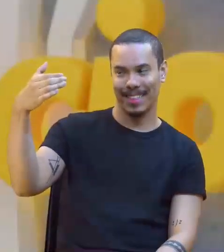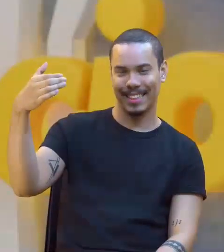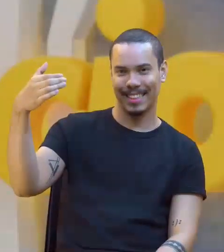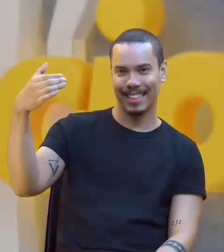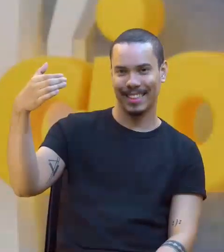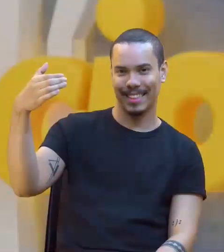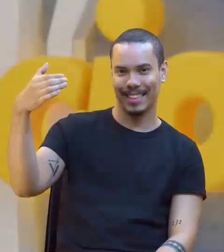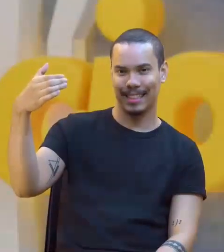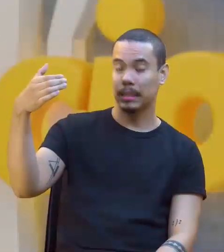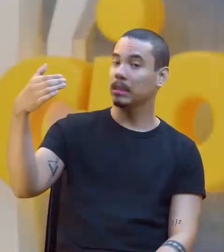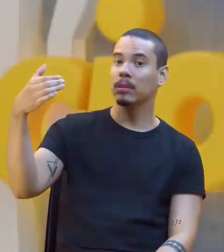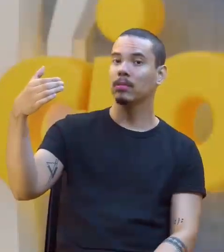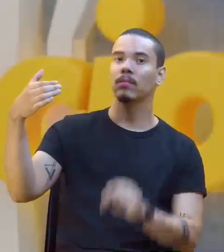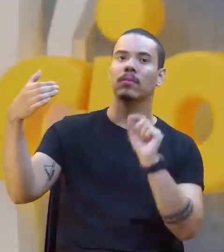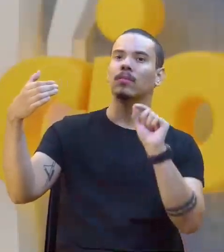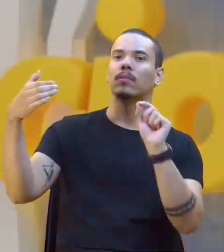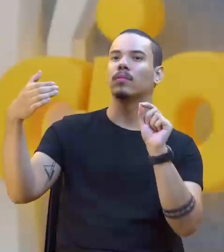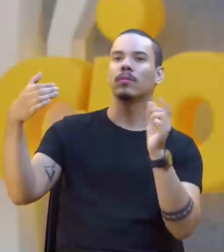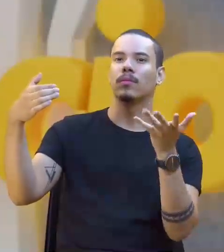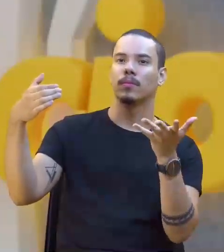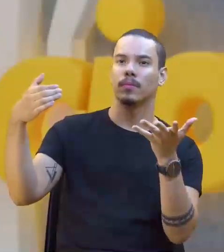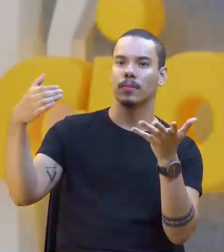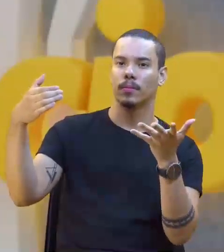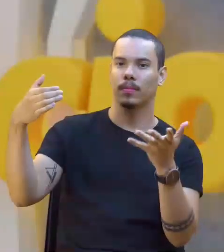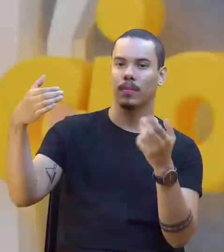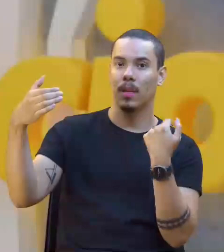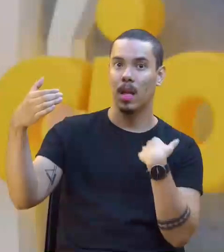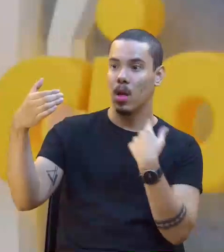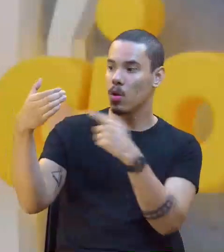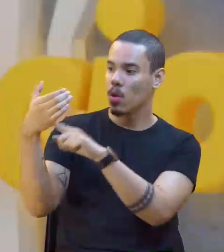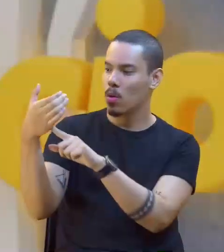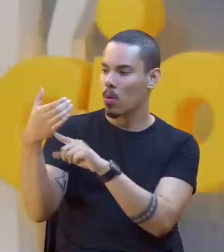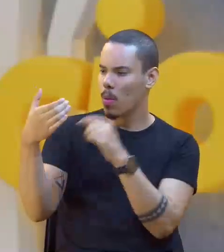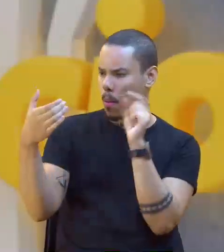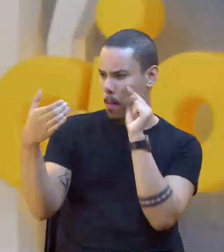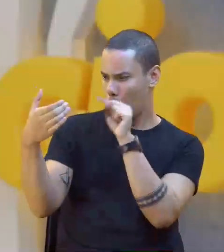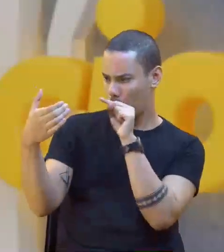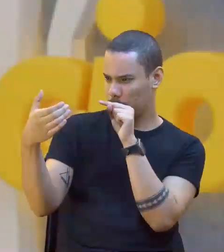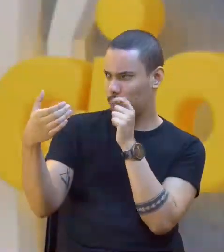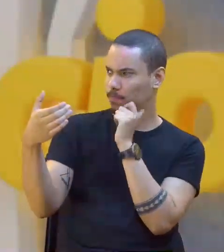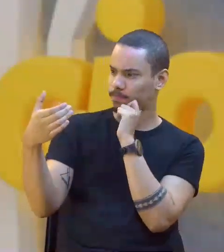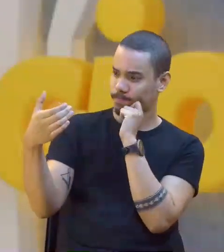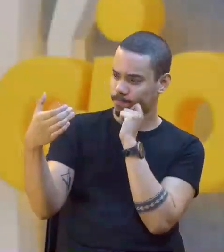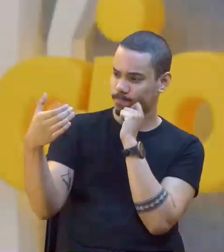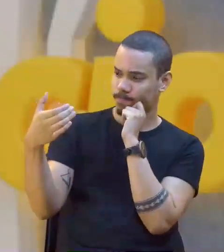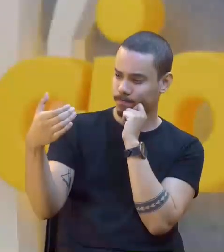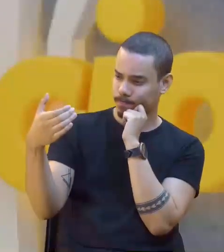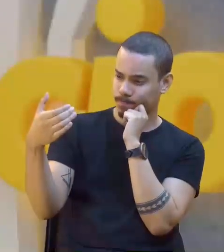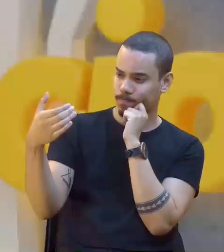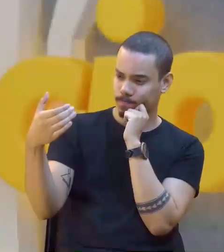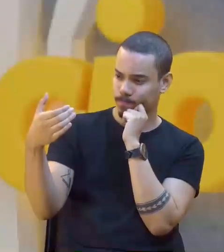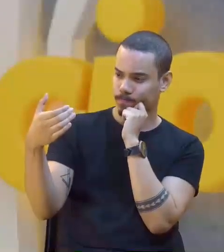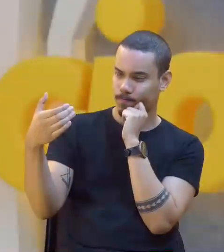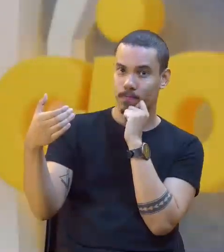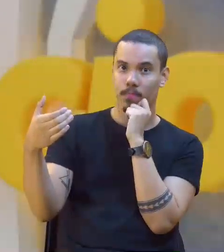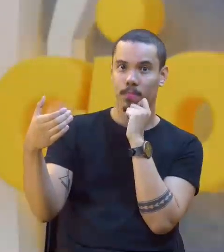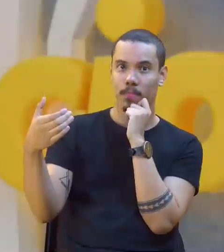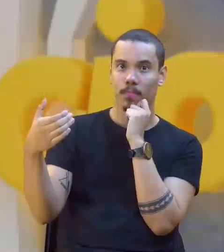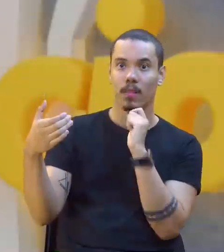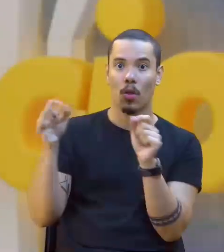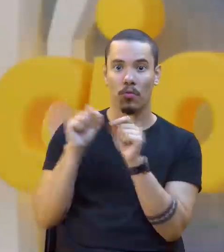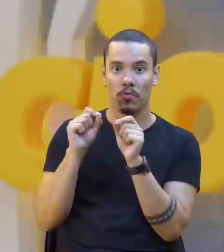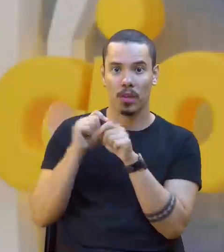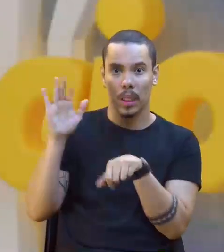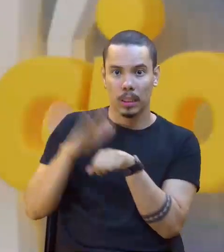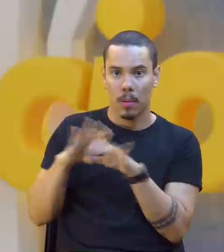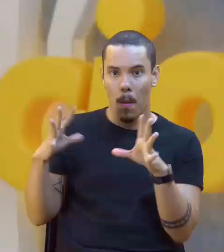Eu tô o quê? Eu tô mostrando, né? Eu tô mostrando aqui o selfie, né? Quando eu